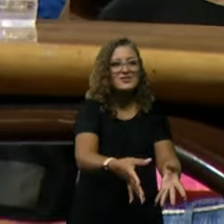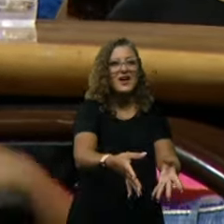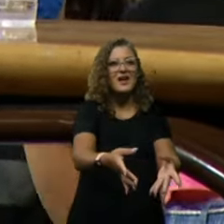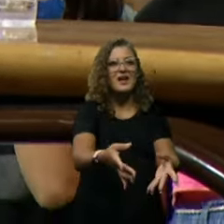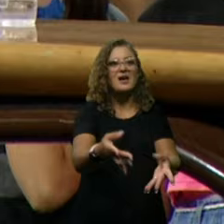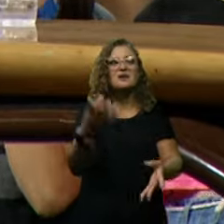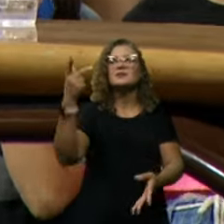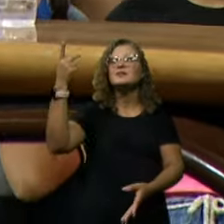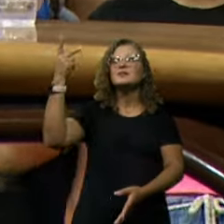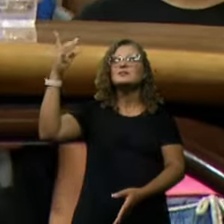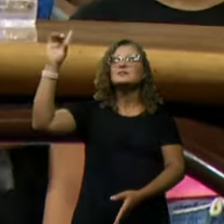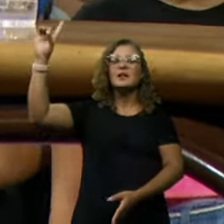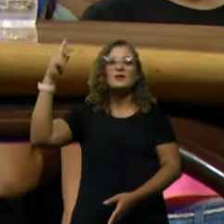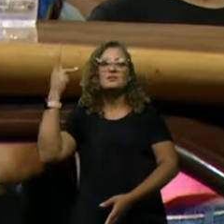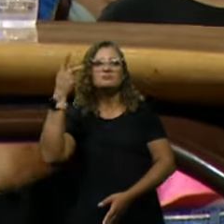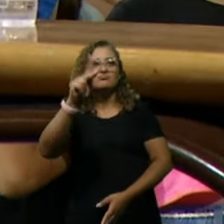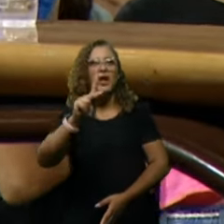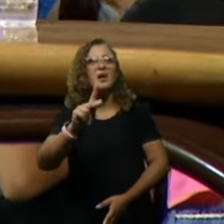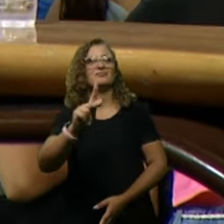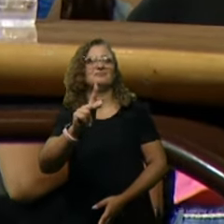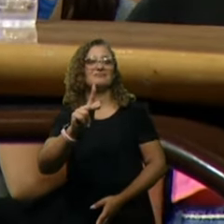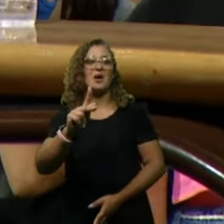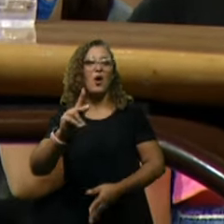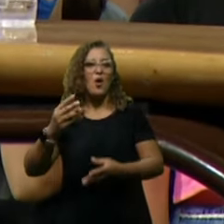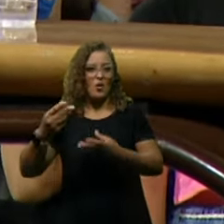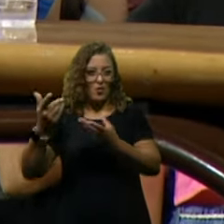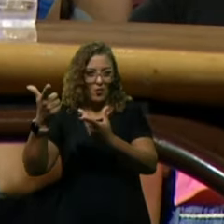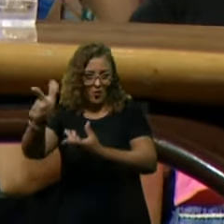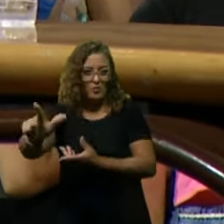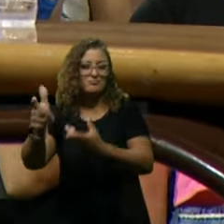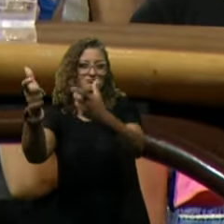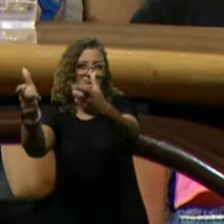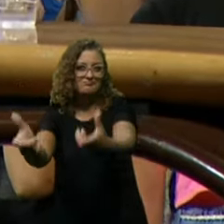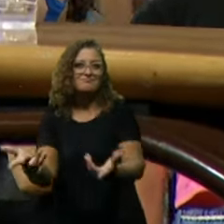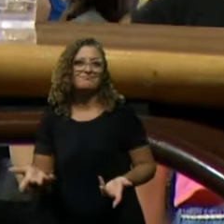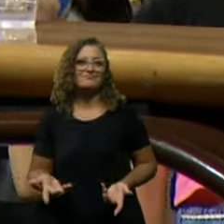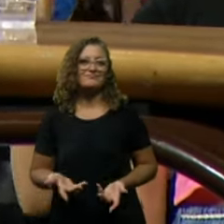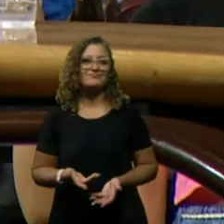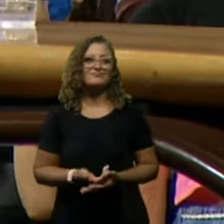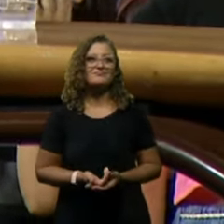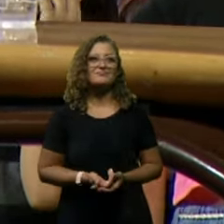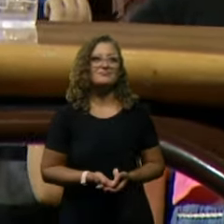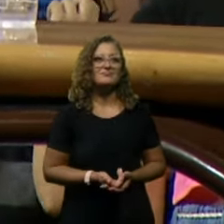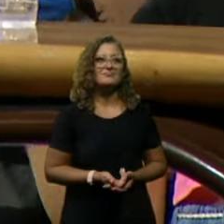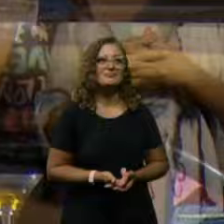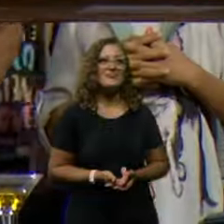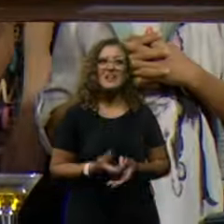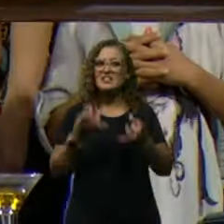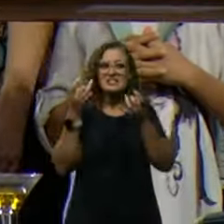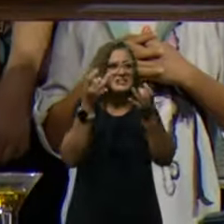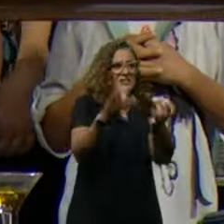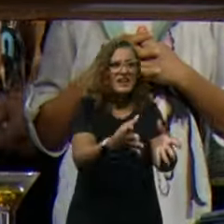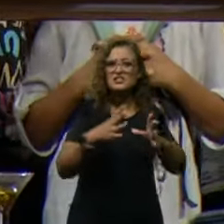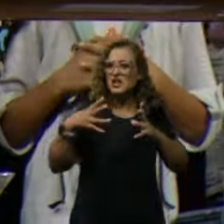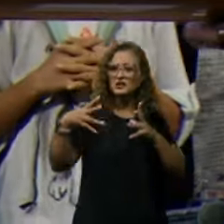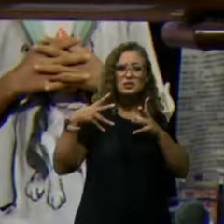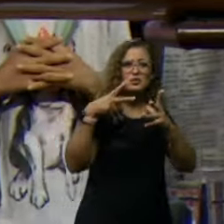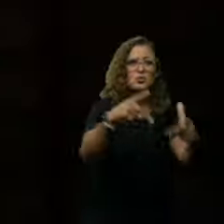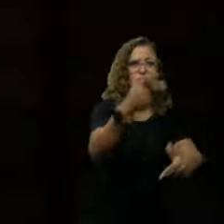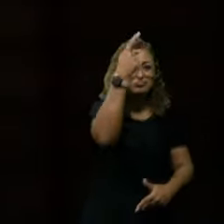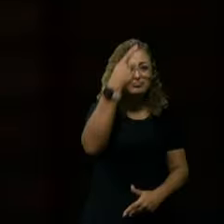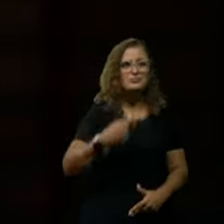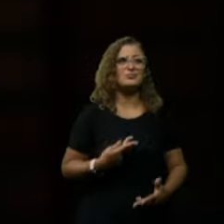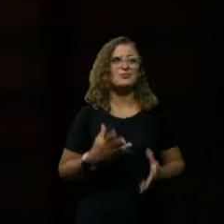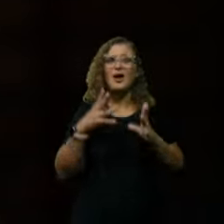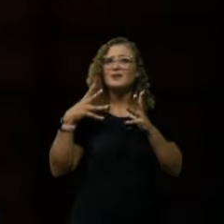uma noite Profética começa a nossa vontade de dizer deixa o que estiver aqui deixar já peguei assim muitas vezes porque é tudo